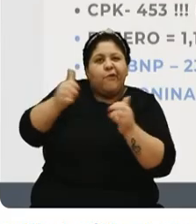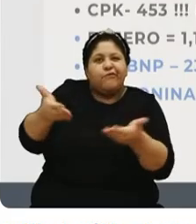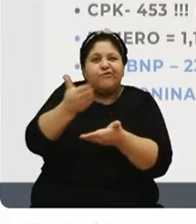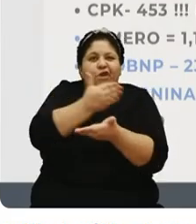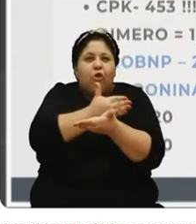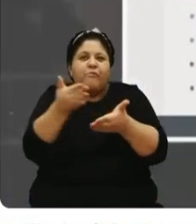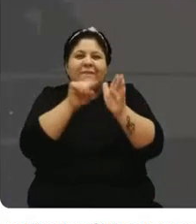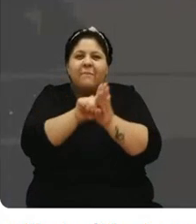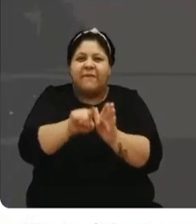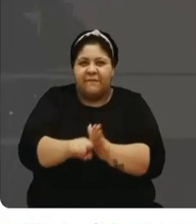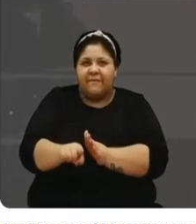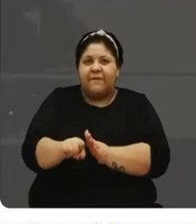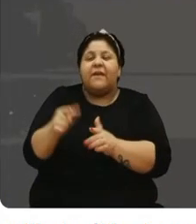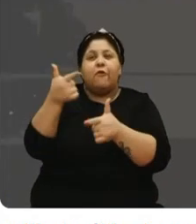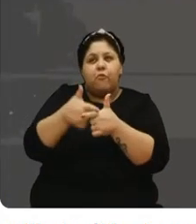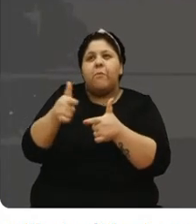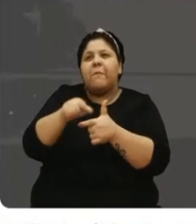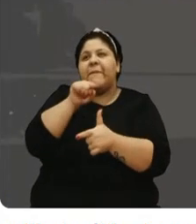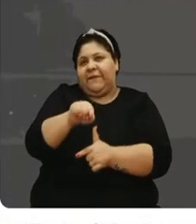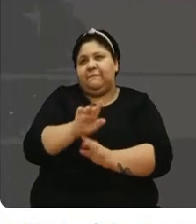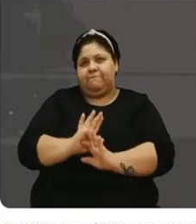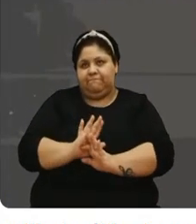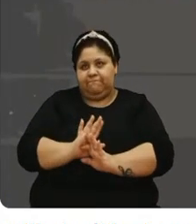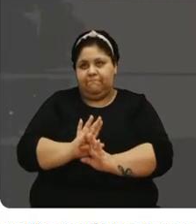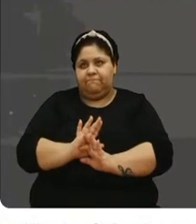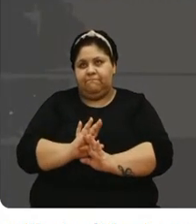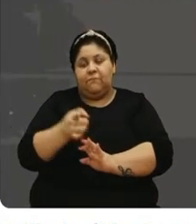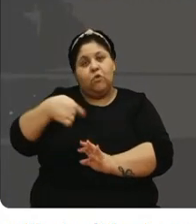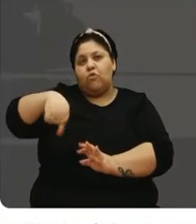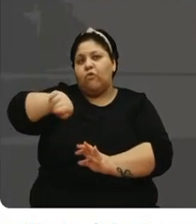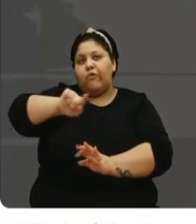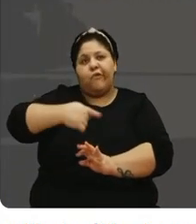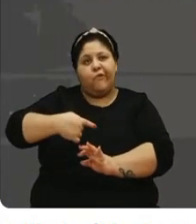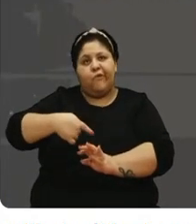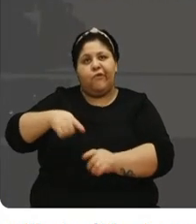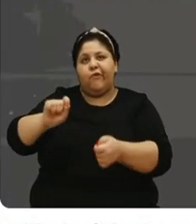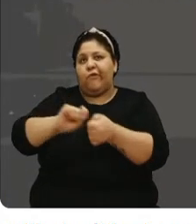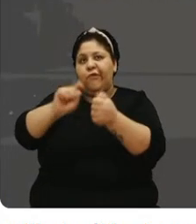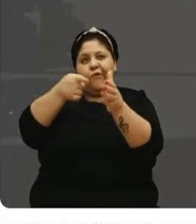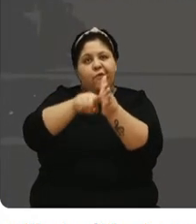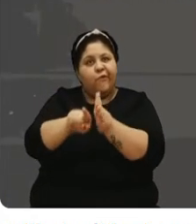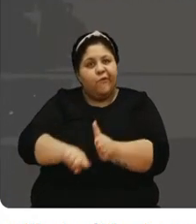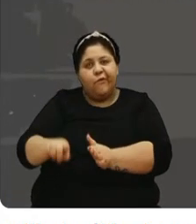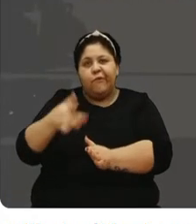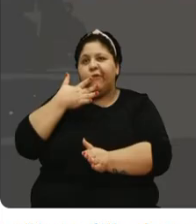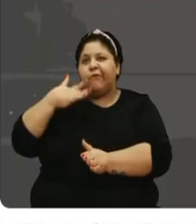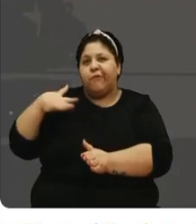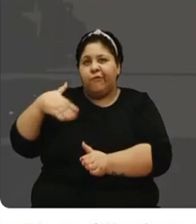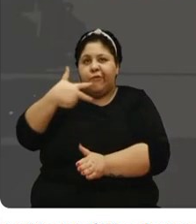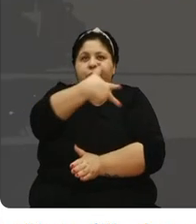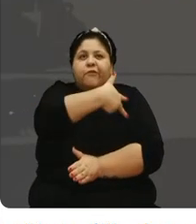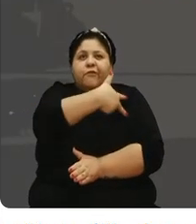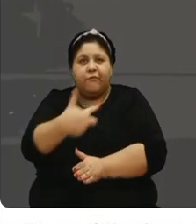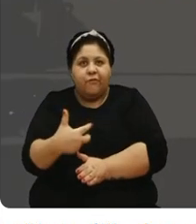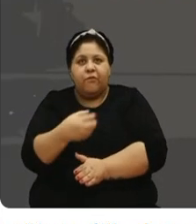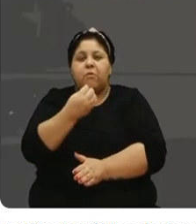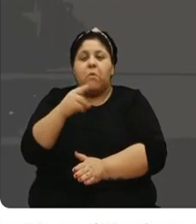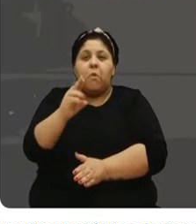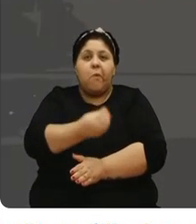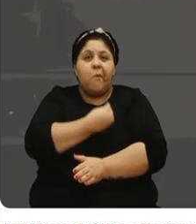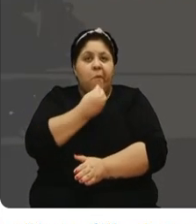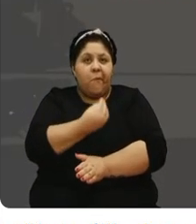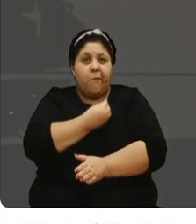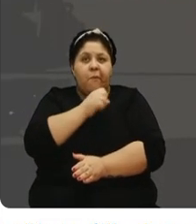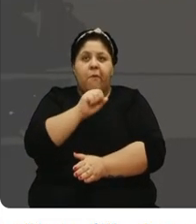começar rastreamento. E o problema é esse. Nós não estamos fazendo rastreamento das crianças vacinadas ou que convivem